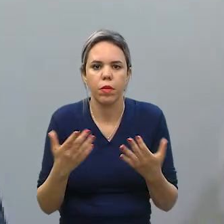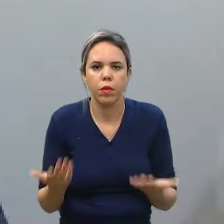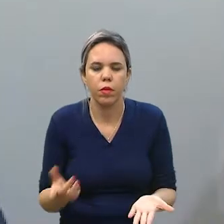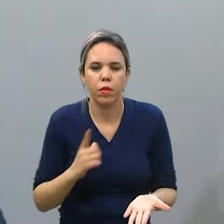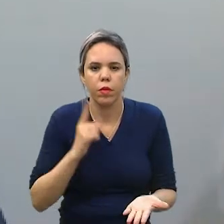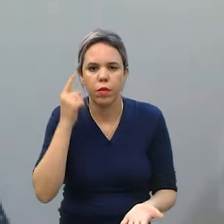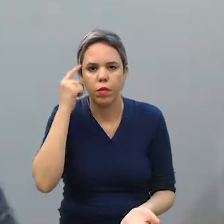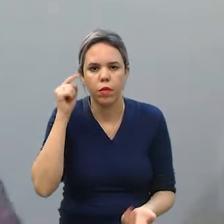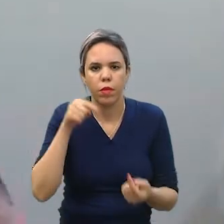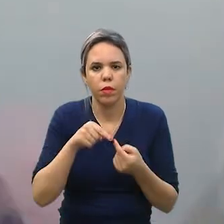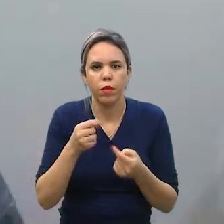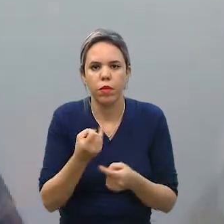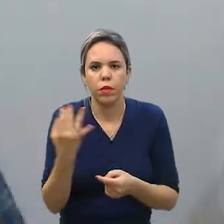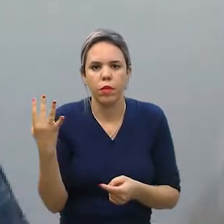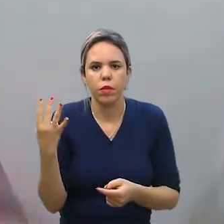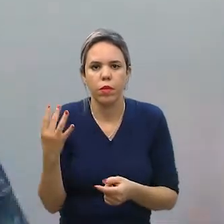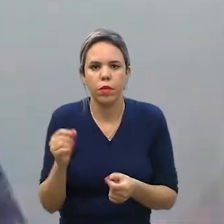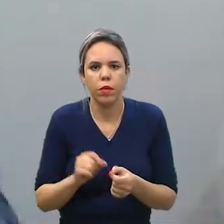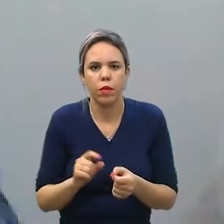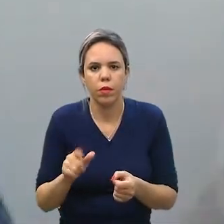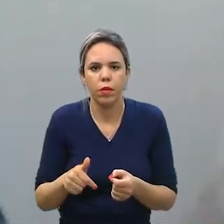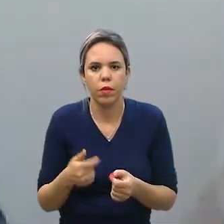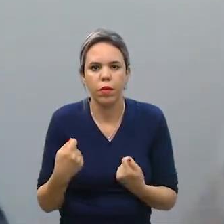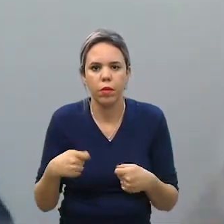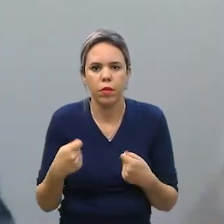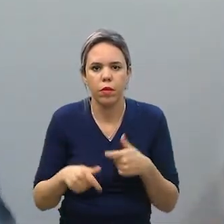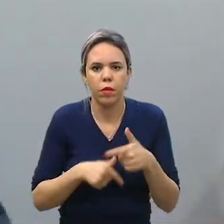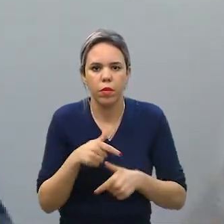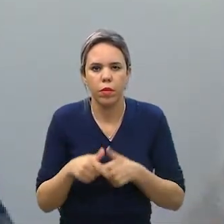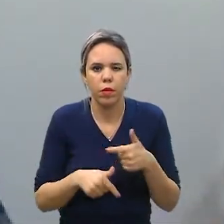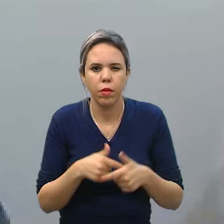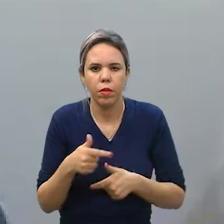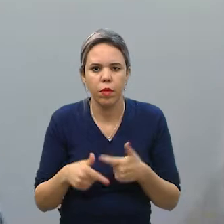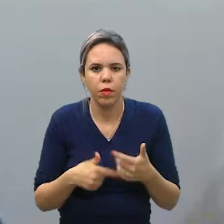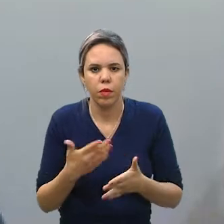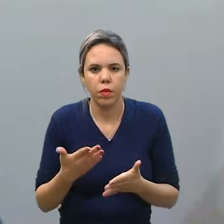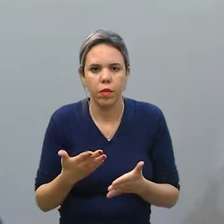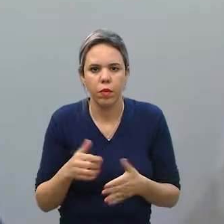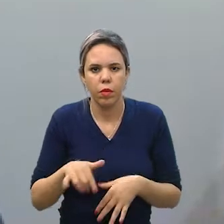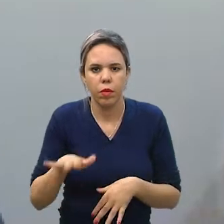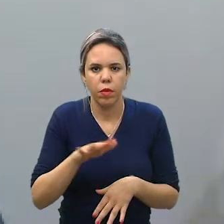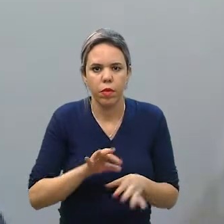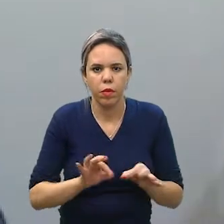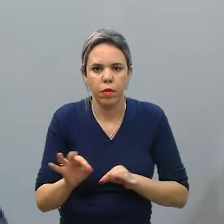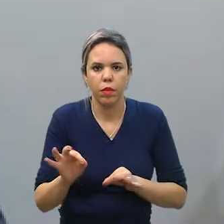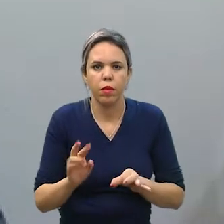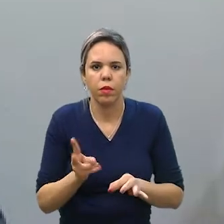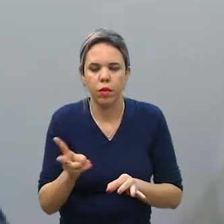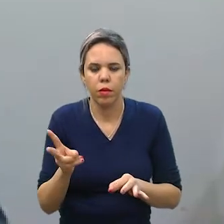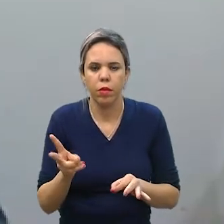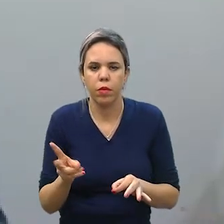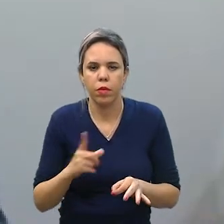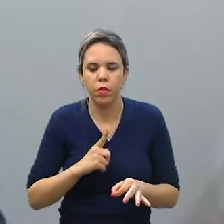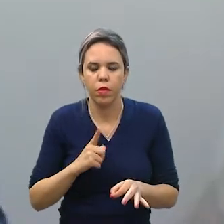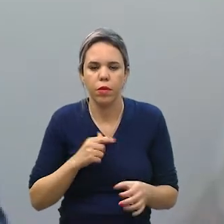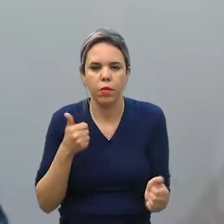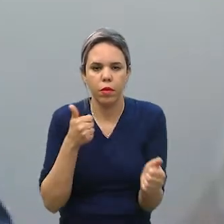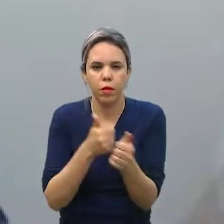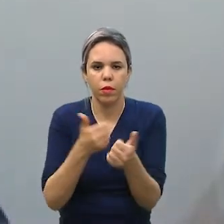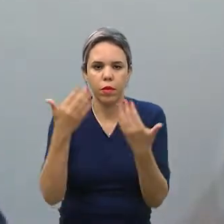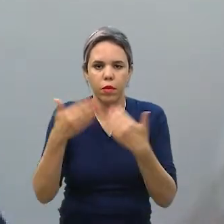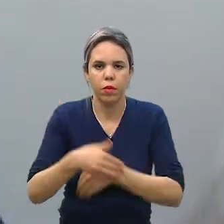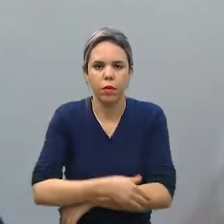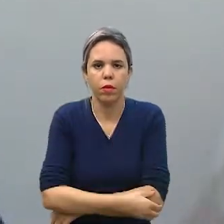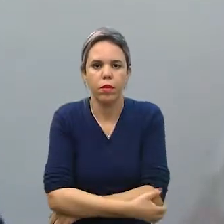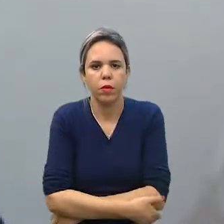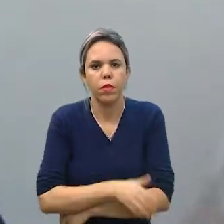ter a ideia de que o volume de obras precisa ser trabalhado de modo extensivo. E daí, quando estiver mais perto da prova,